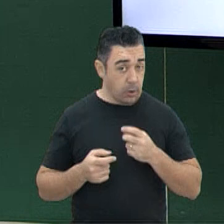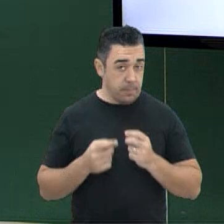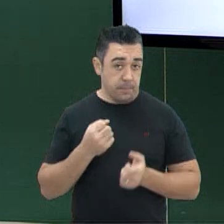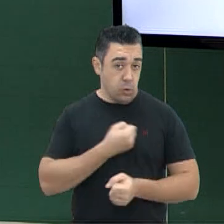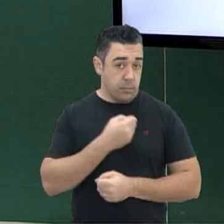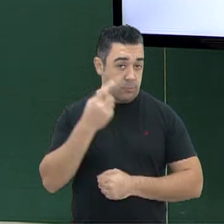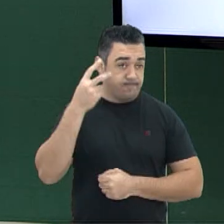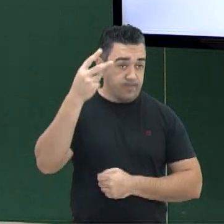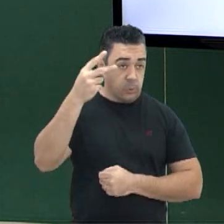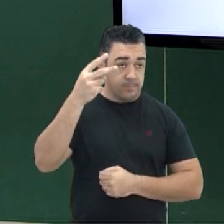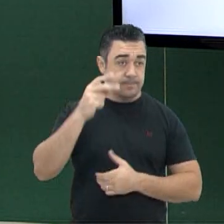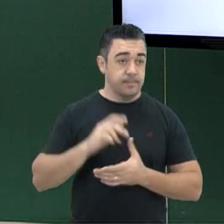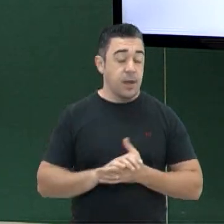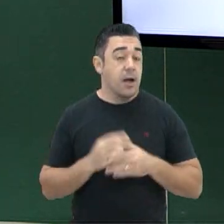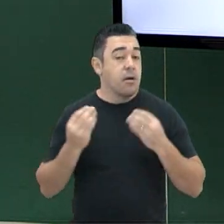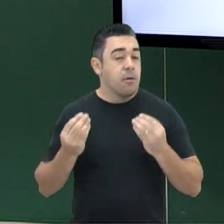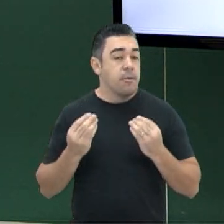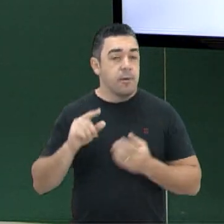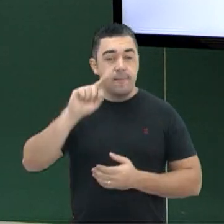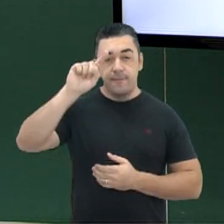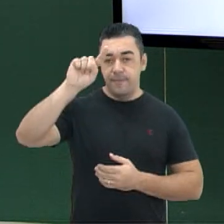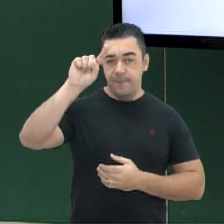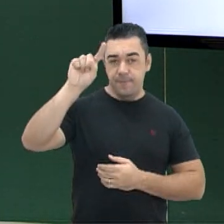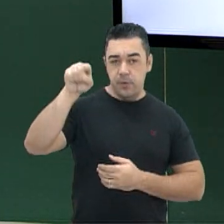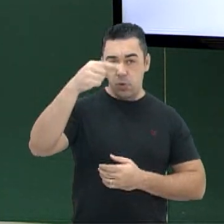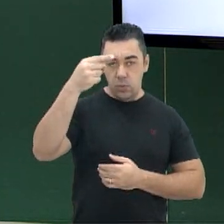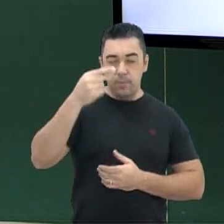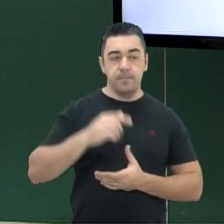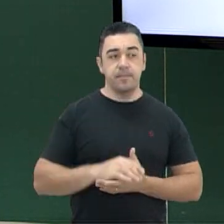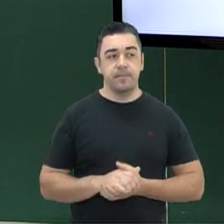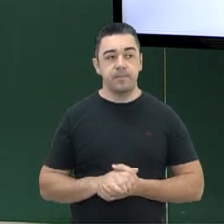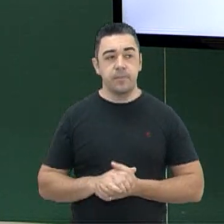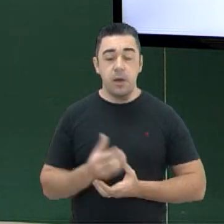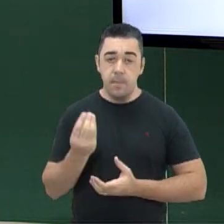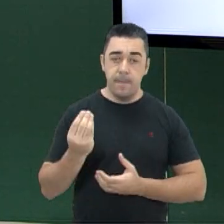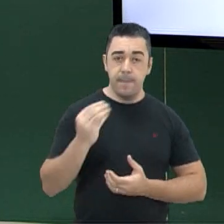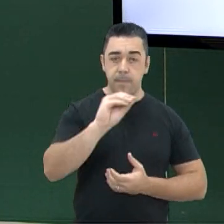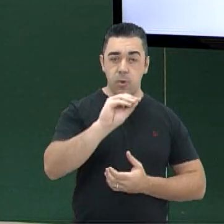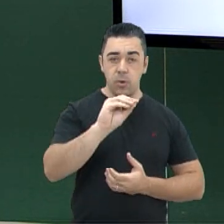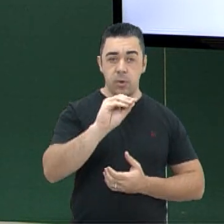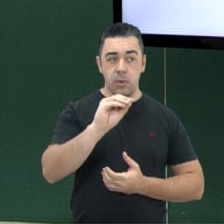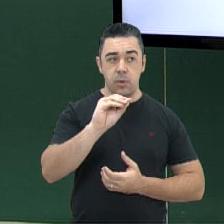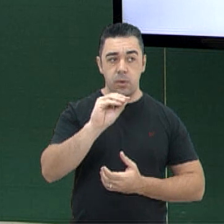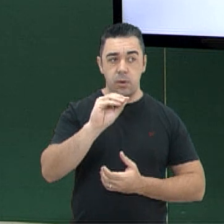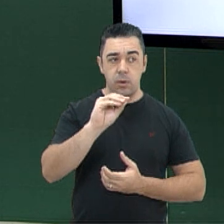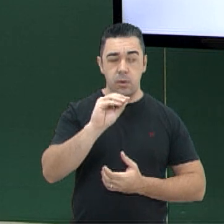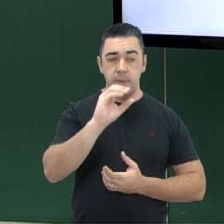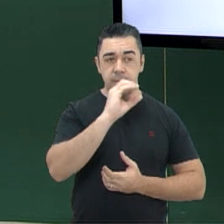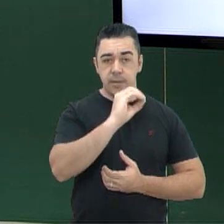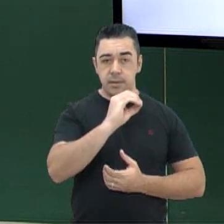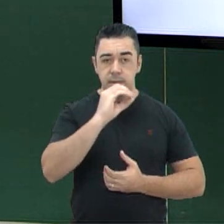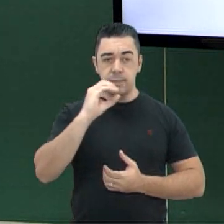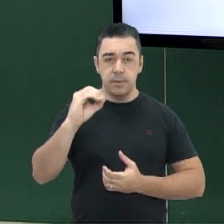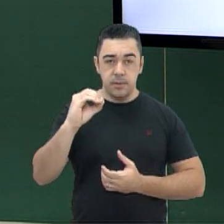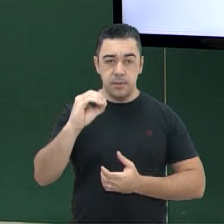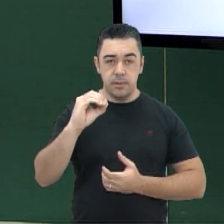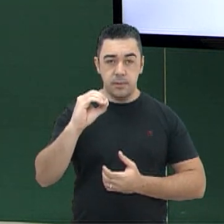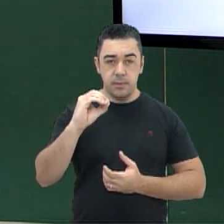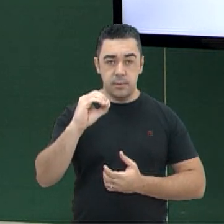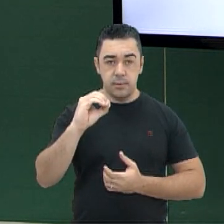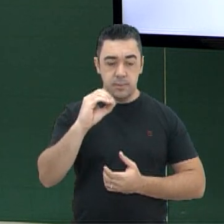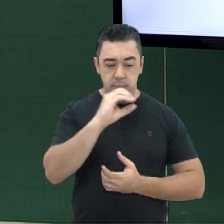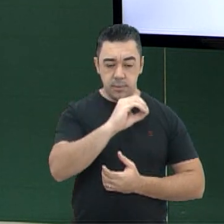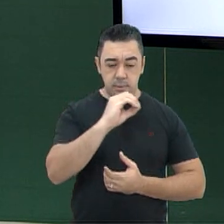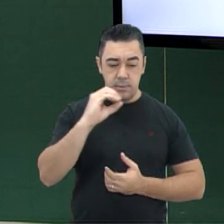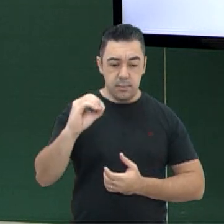número. Aí, o que eu vou fazer? Eu vou colocar a vírgula, tá? E vou acrescentar 2 zeros do lado do resto